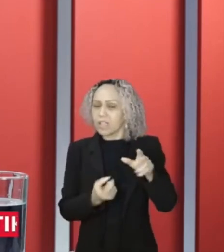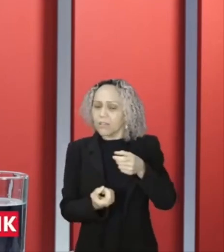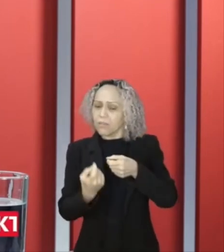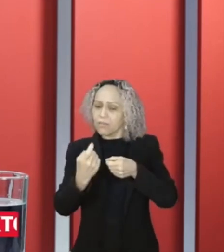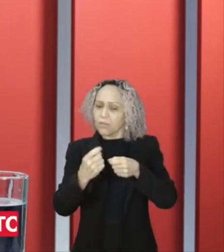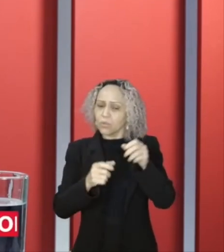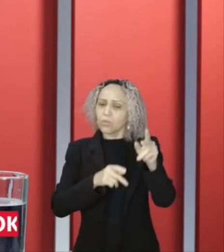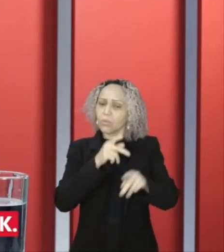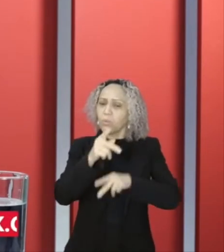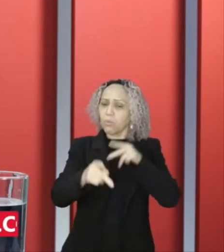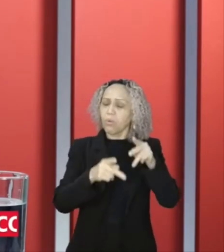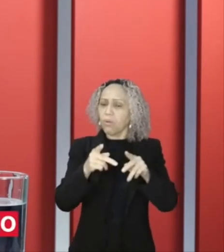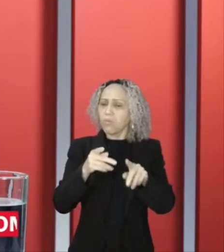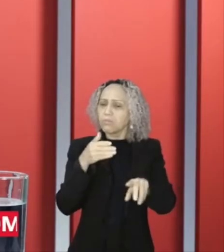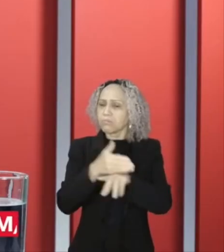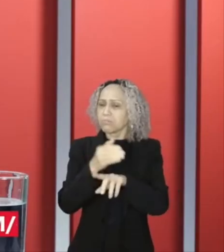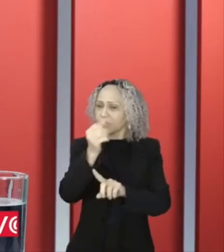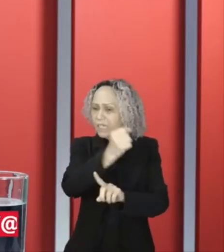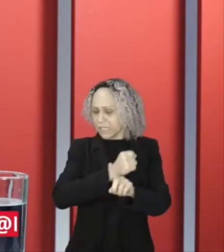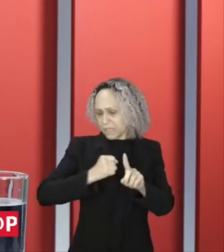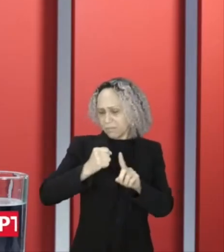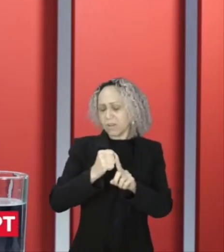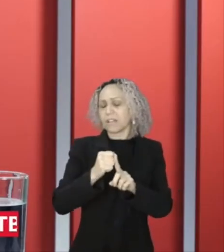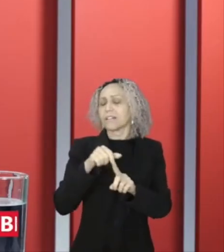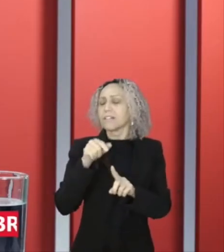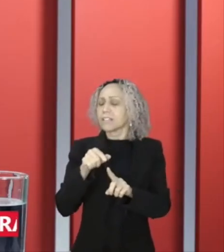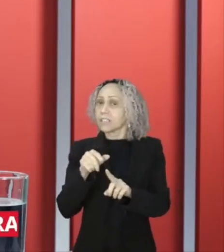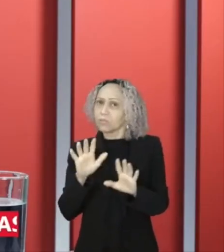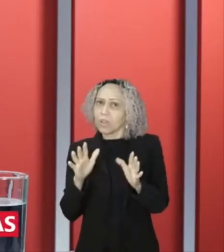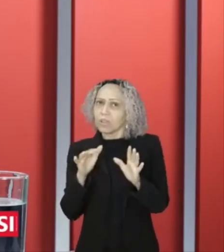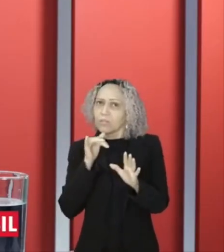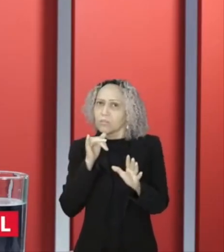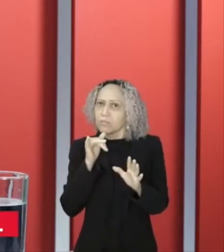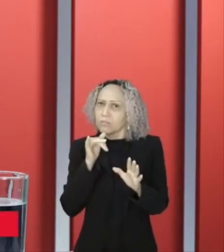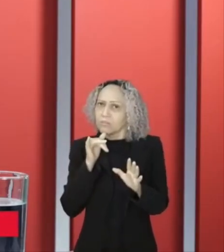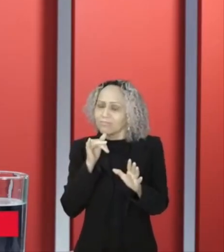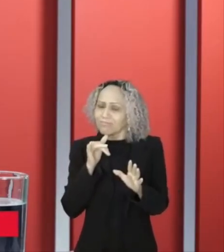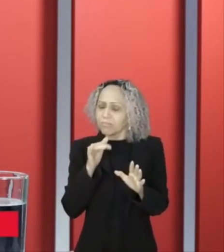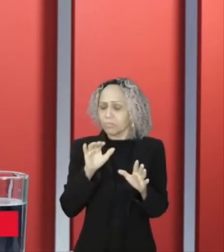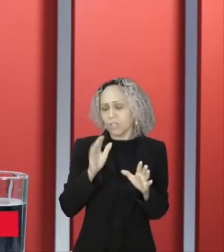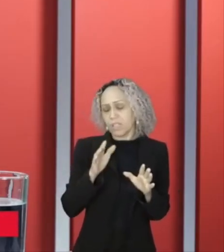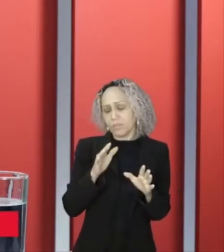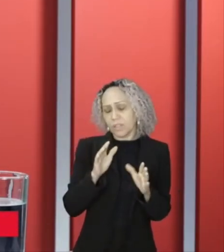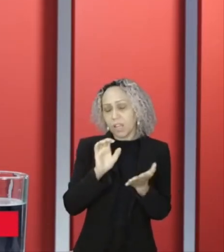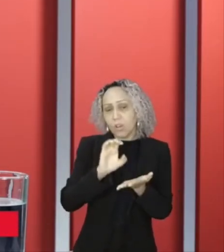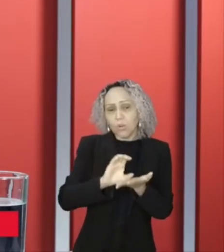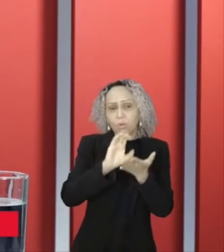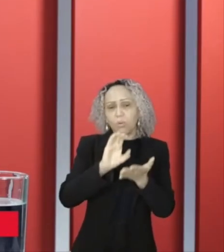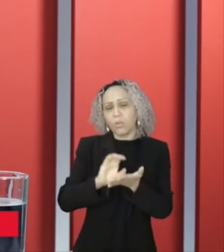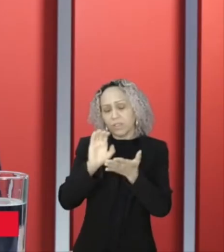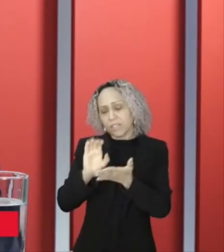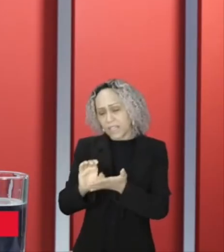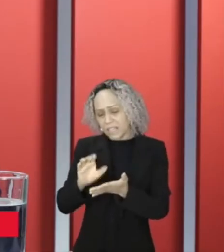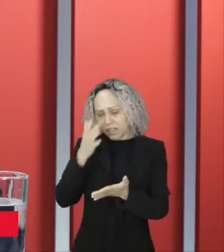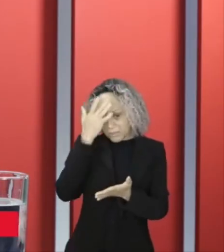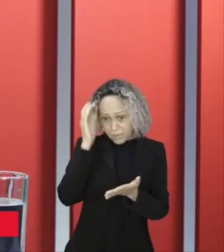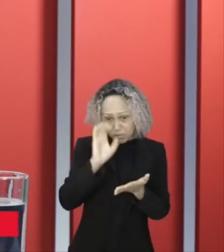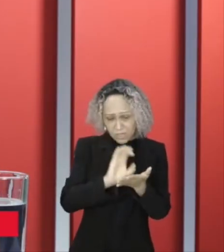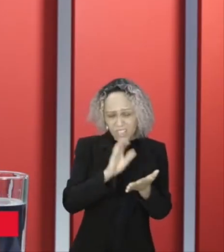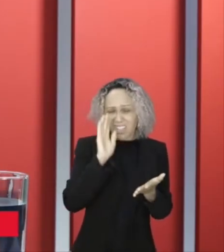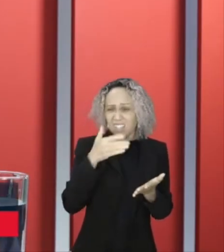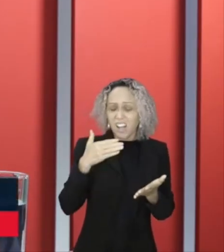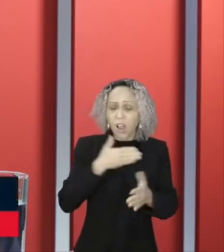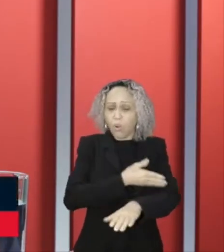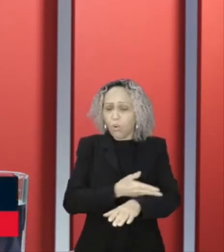só daqueles públicos que tradicionalmente participam de conselhos e conferências, que é a sociedade